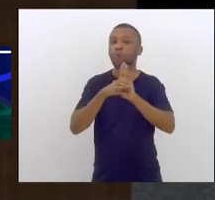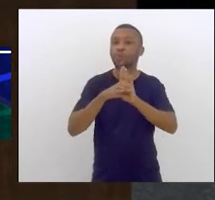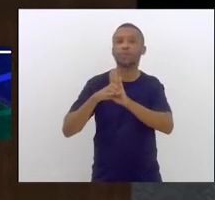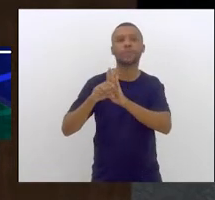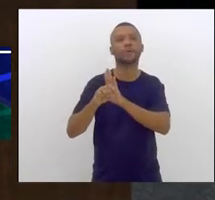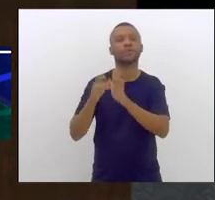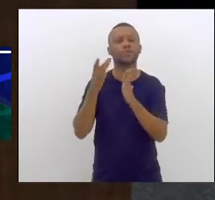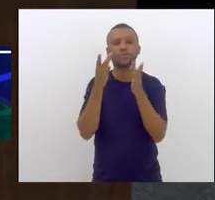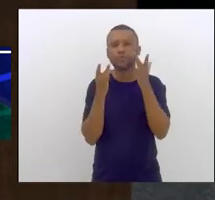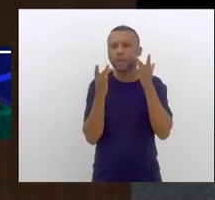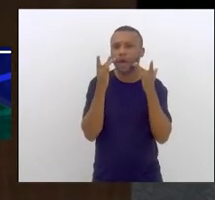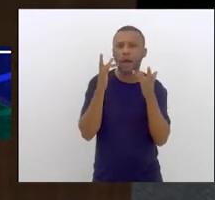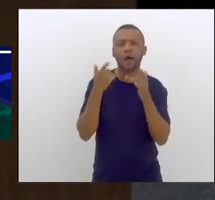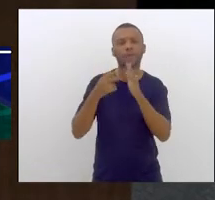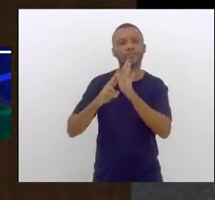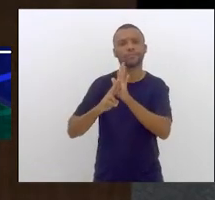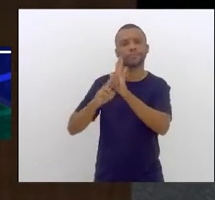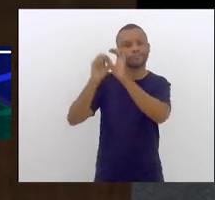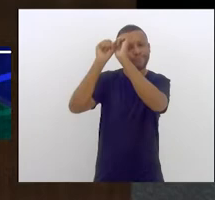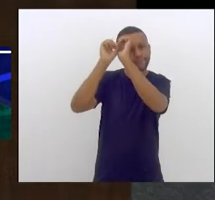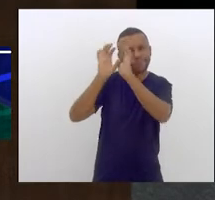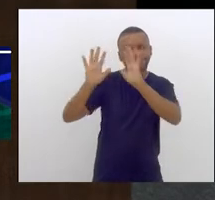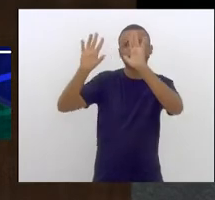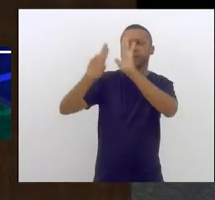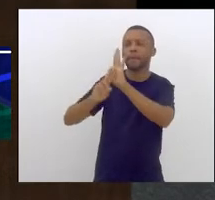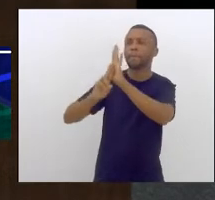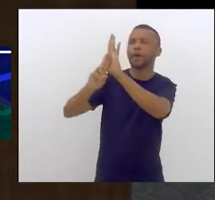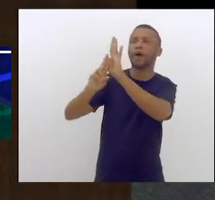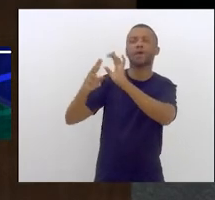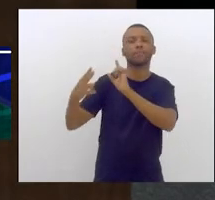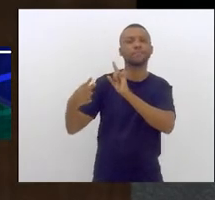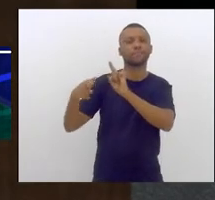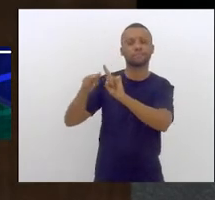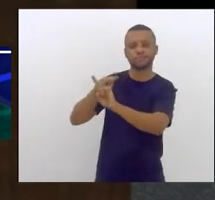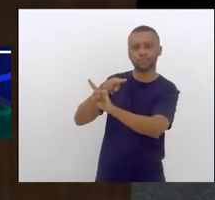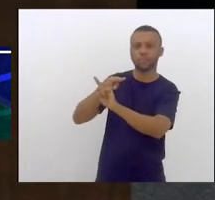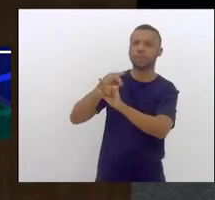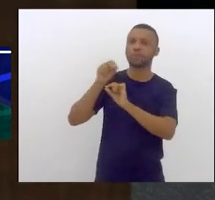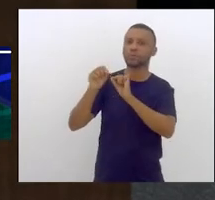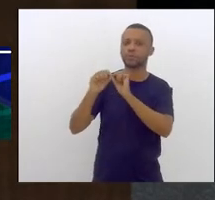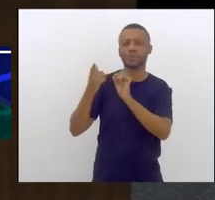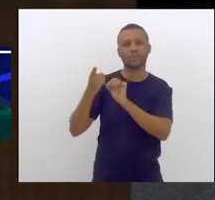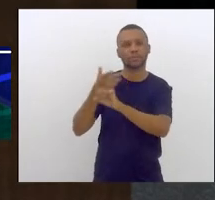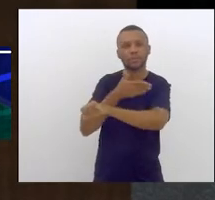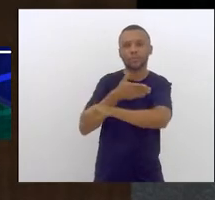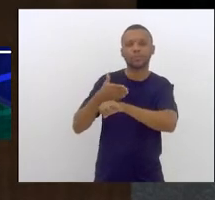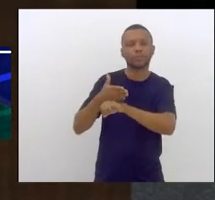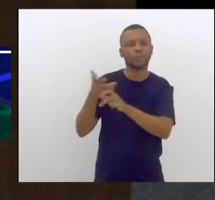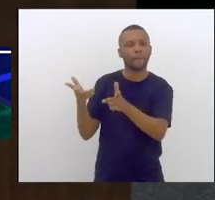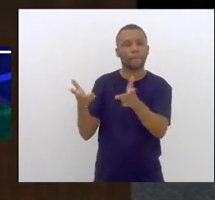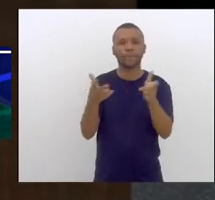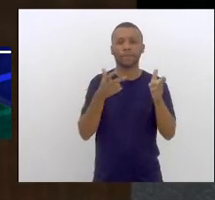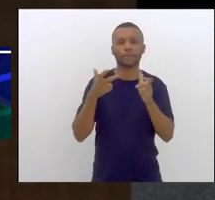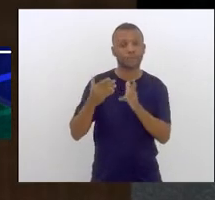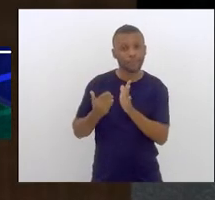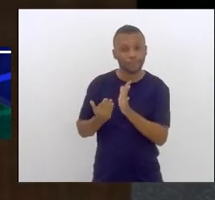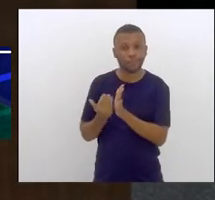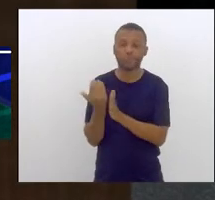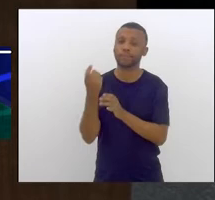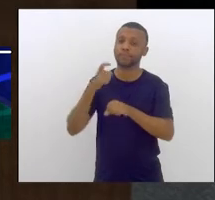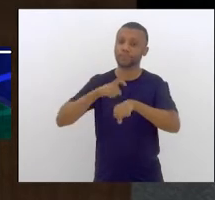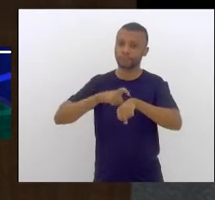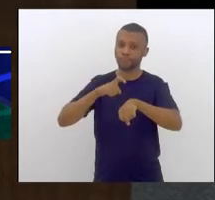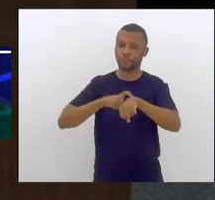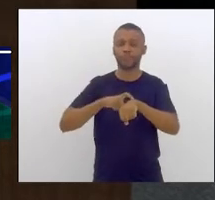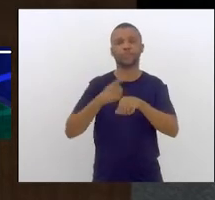do teatro, da representação, de um ponto de vista diferente do que se costuma ver, a partir da percepção